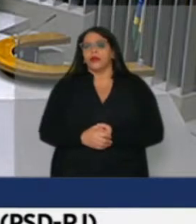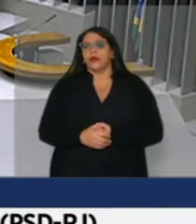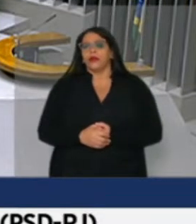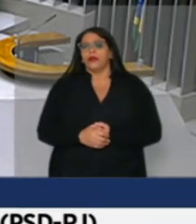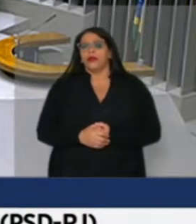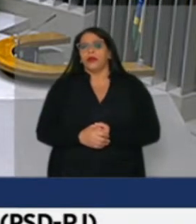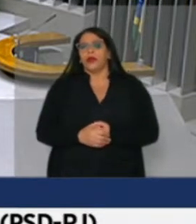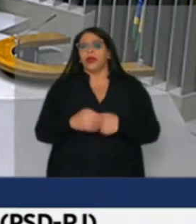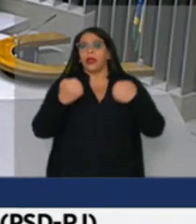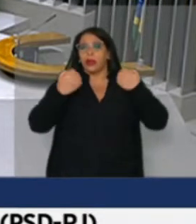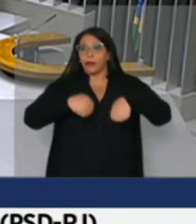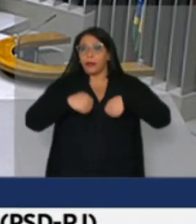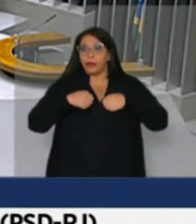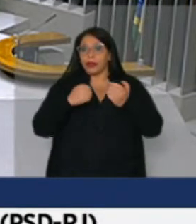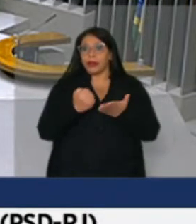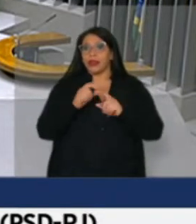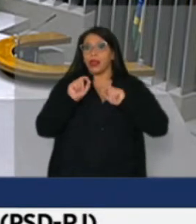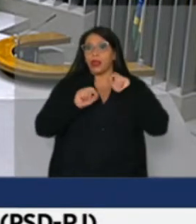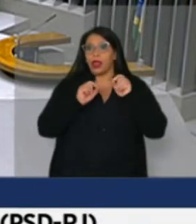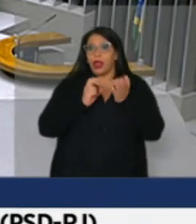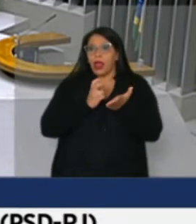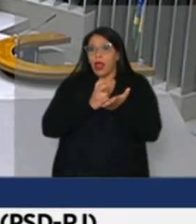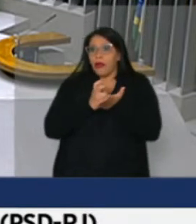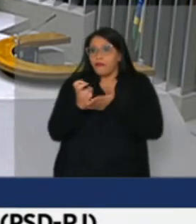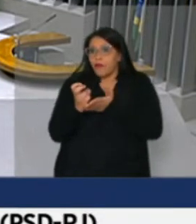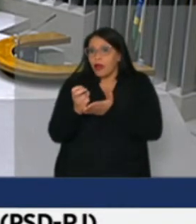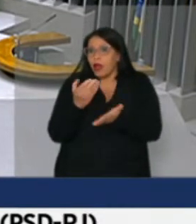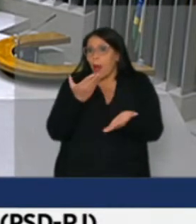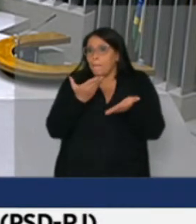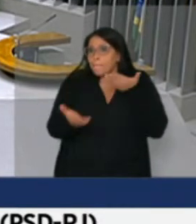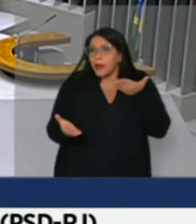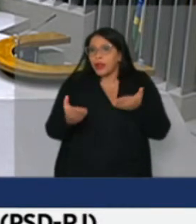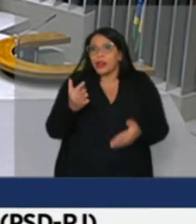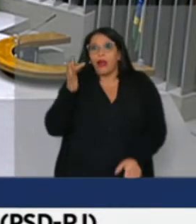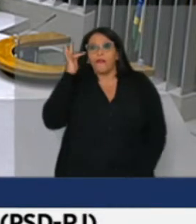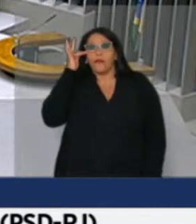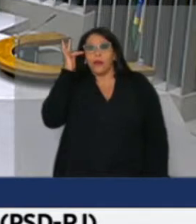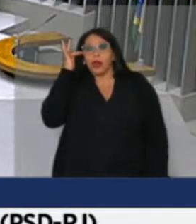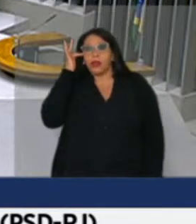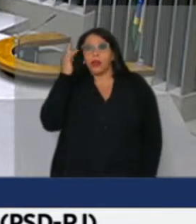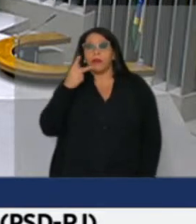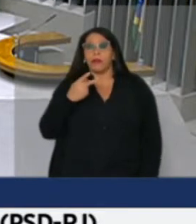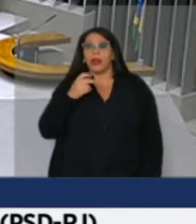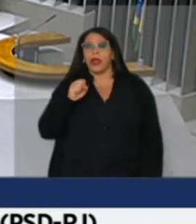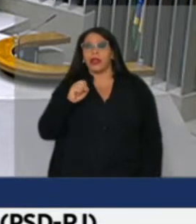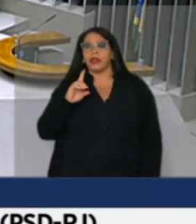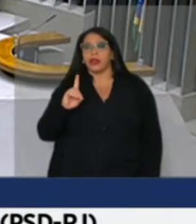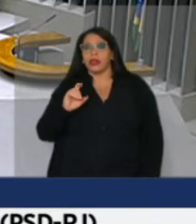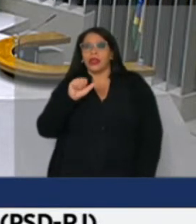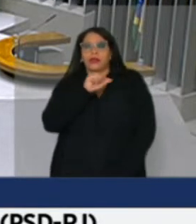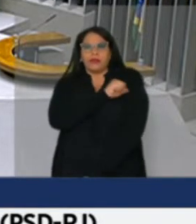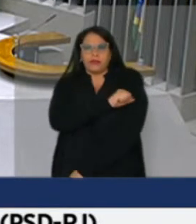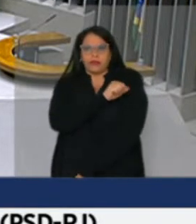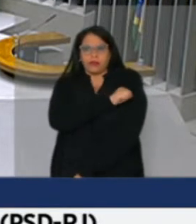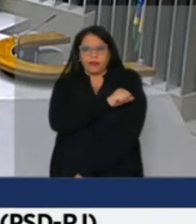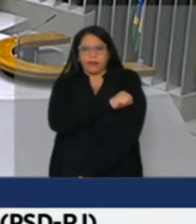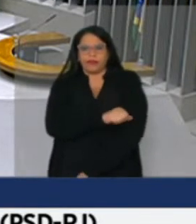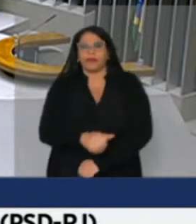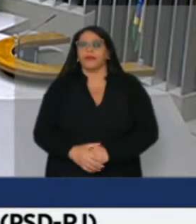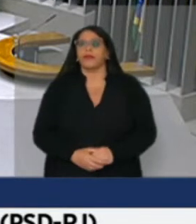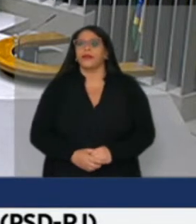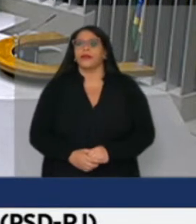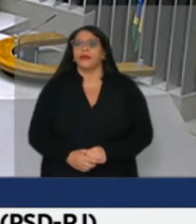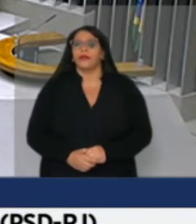que prevê a aplicação da pena de perda de mandato à deputada Flor de Lis, do PSD do Rio de Janeiro.